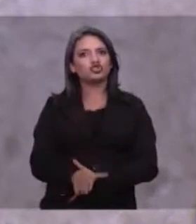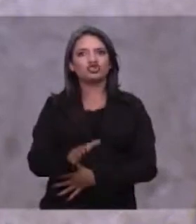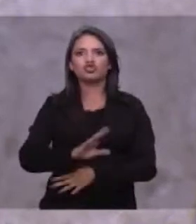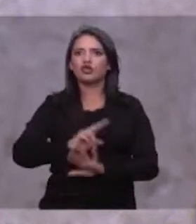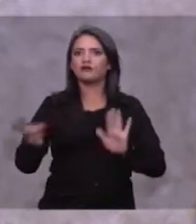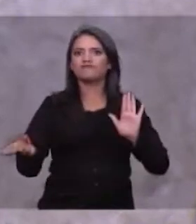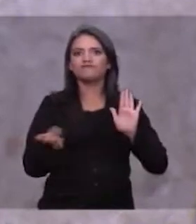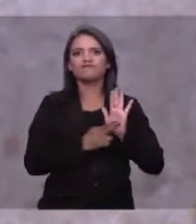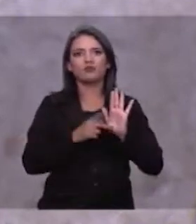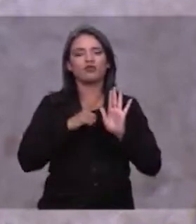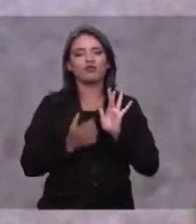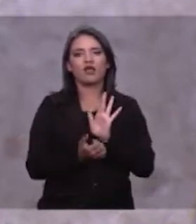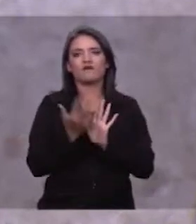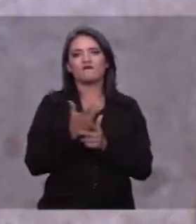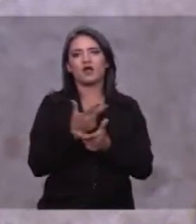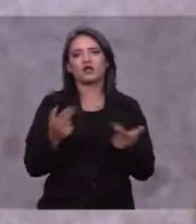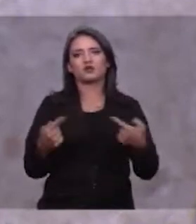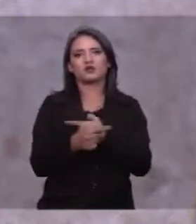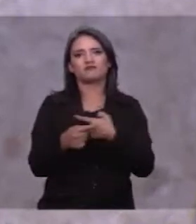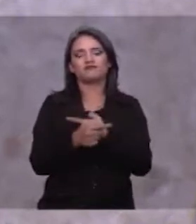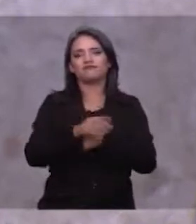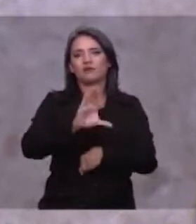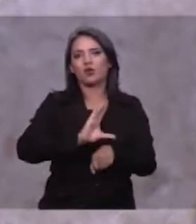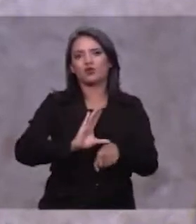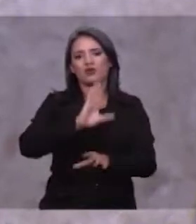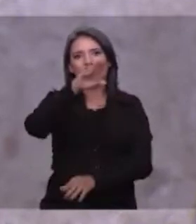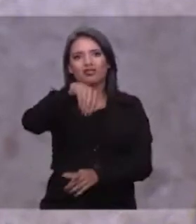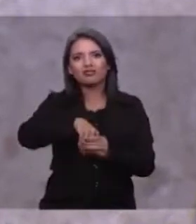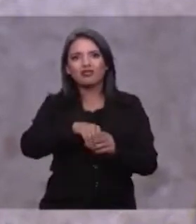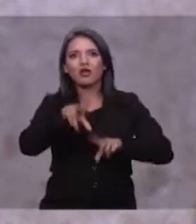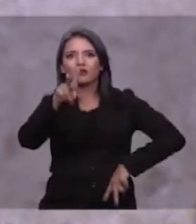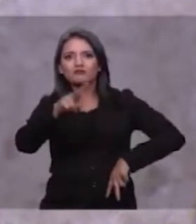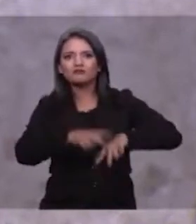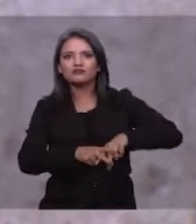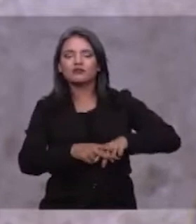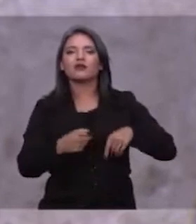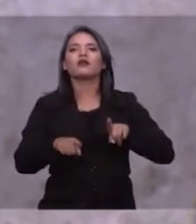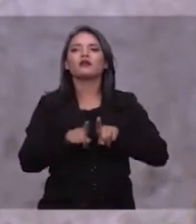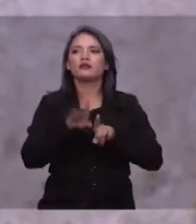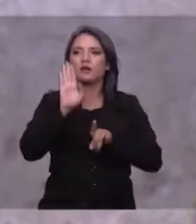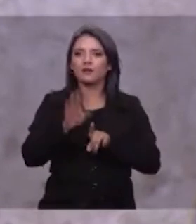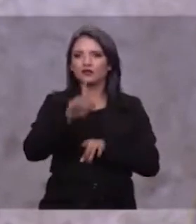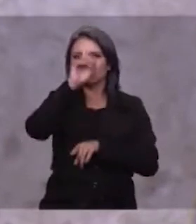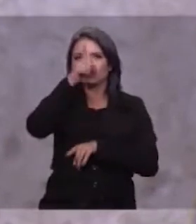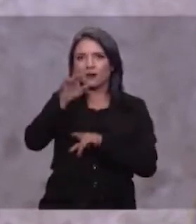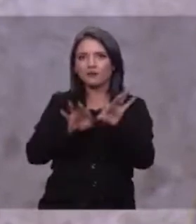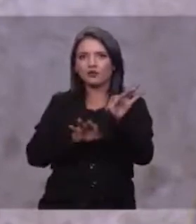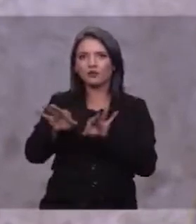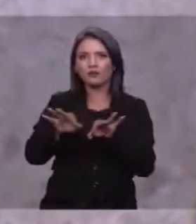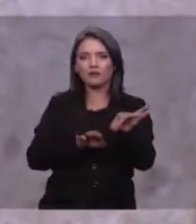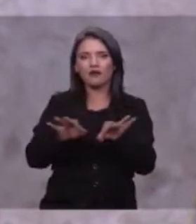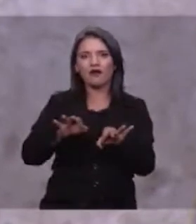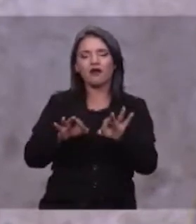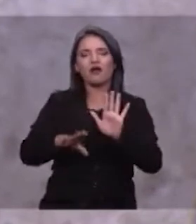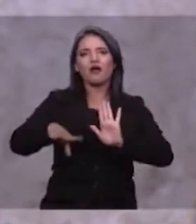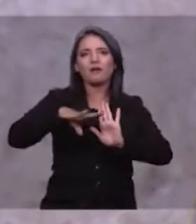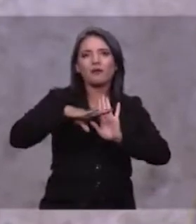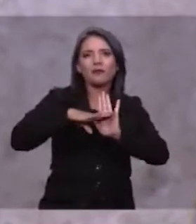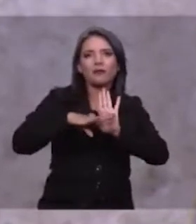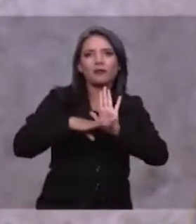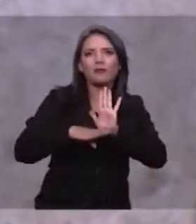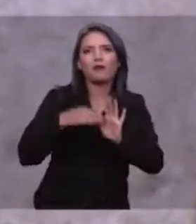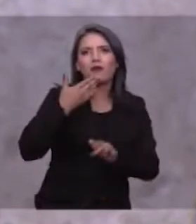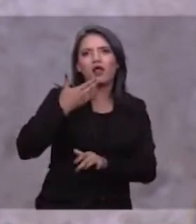de coisas inconstitucional no sistema carcerário e a elaboração de plano para a melhoria das suas